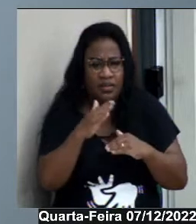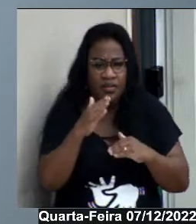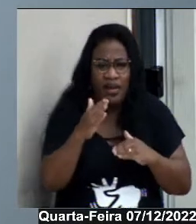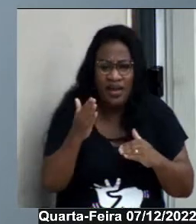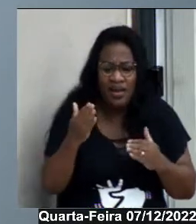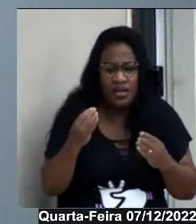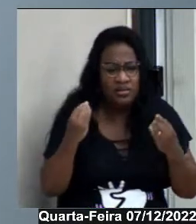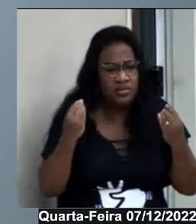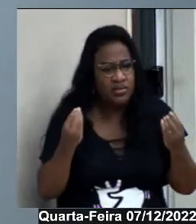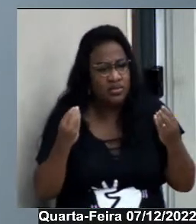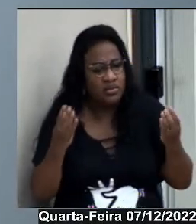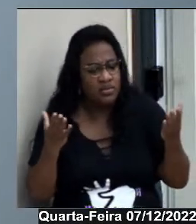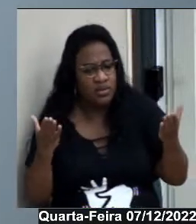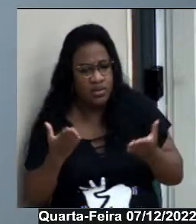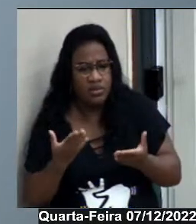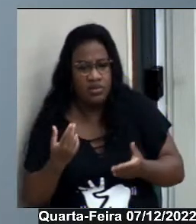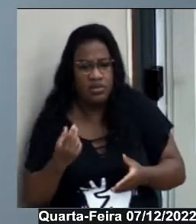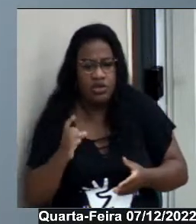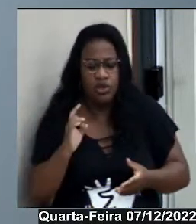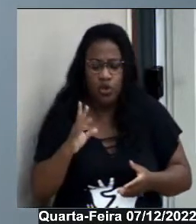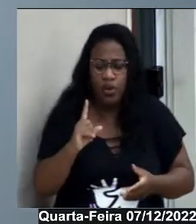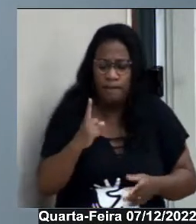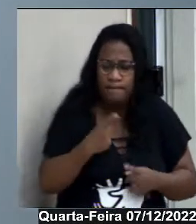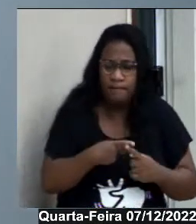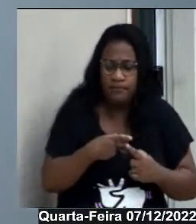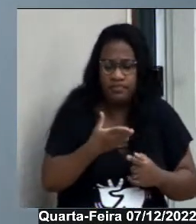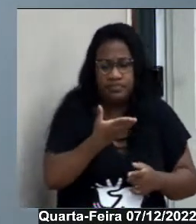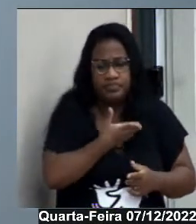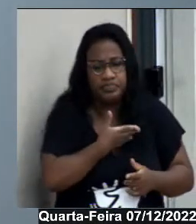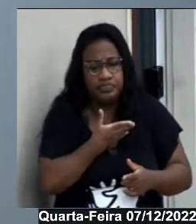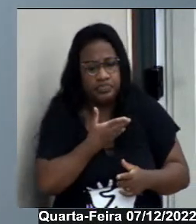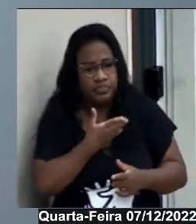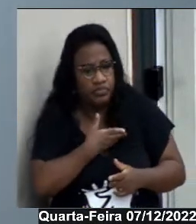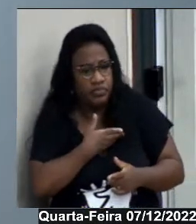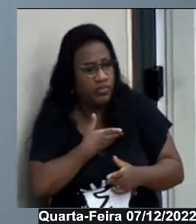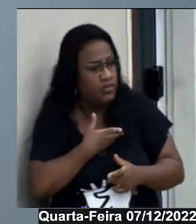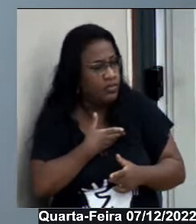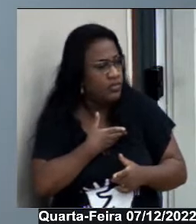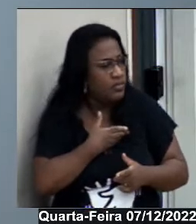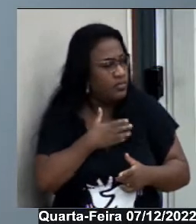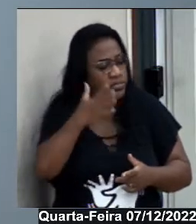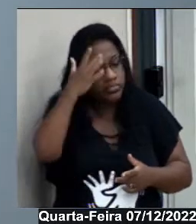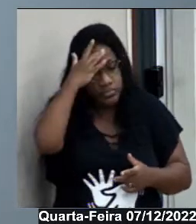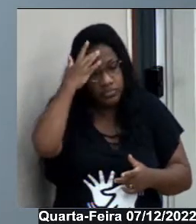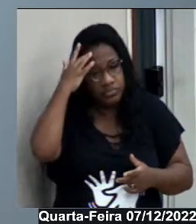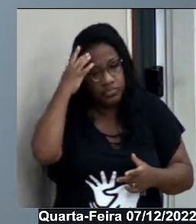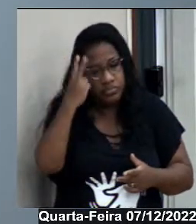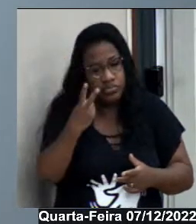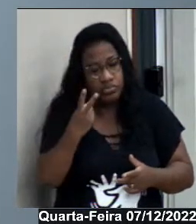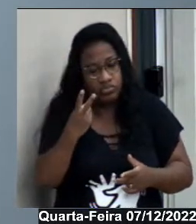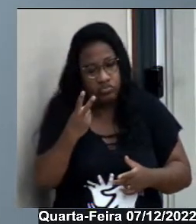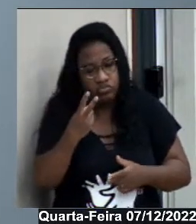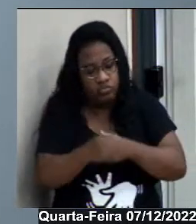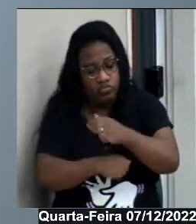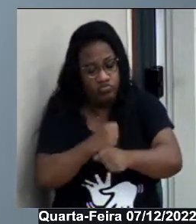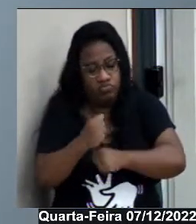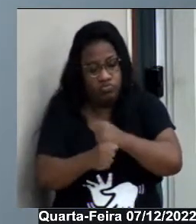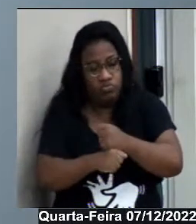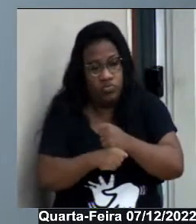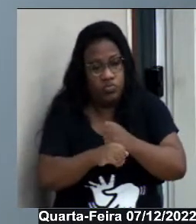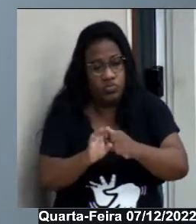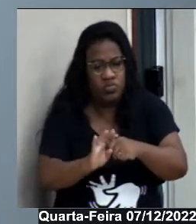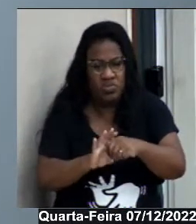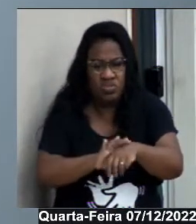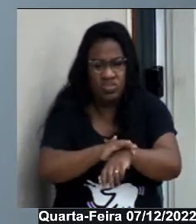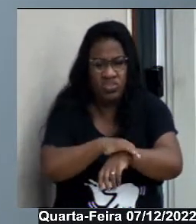mais 5 graduações. Então, o que o prefeito quer fazer aqui é pegar um guarda com 2 anos de trabalho dentro da